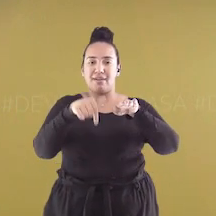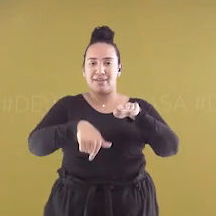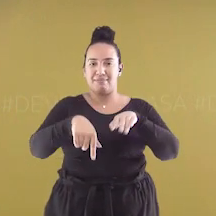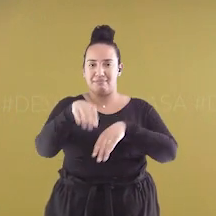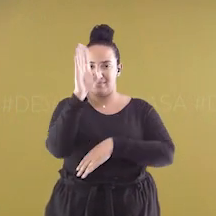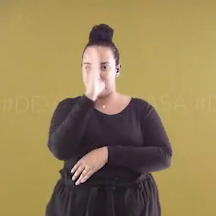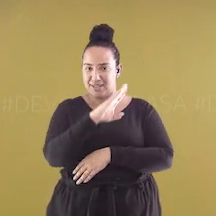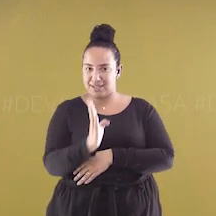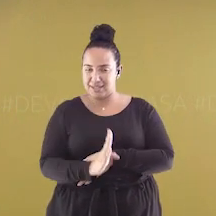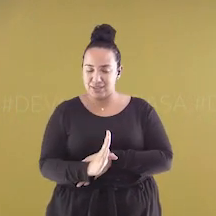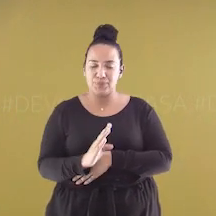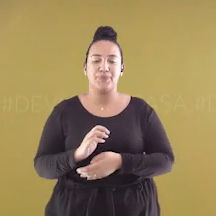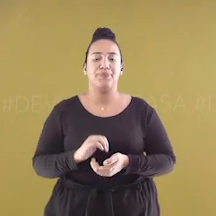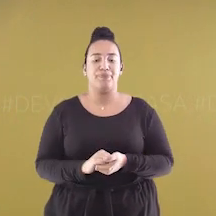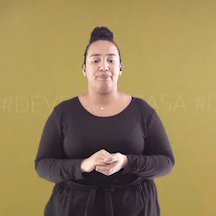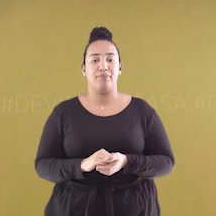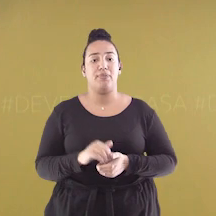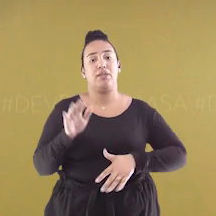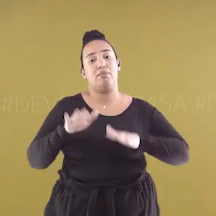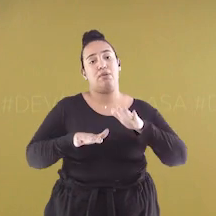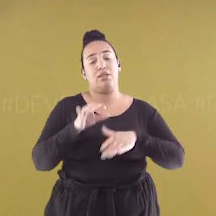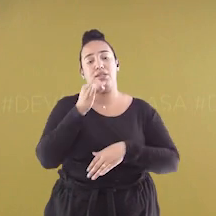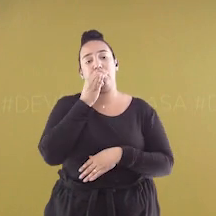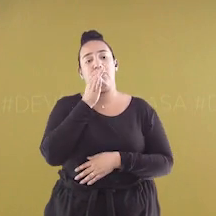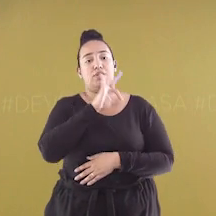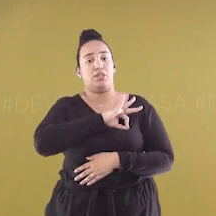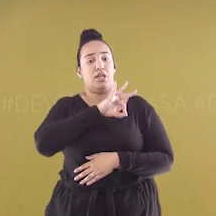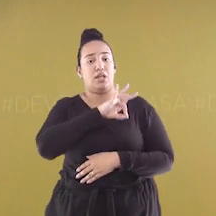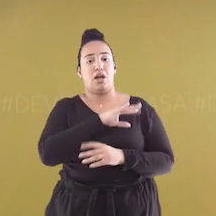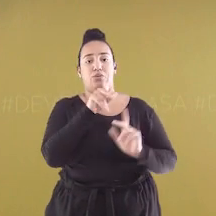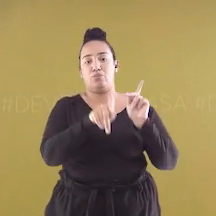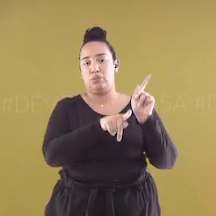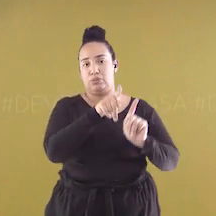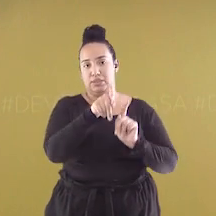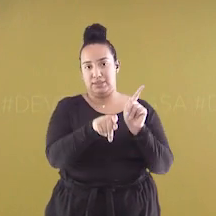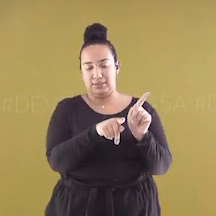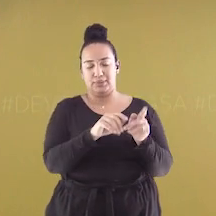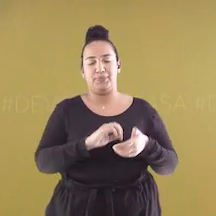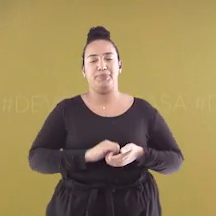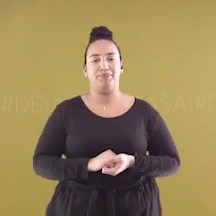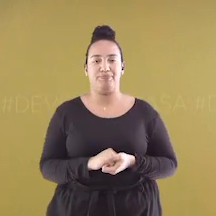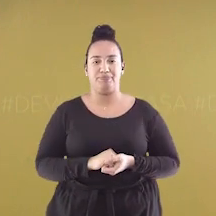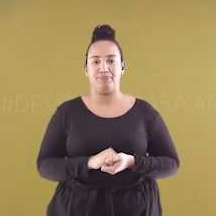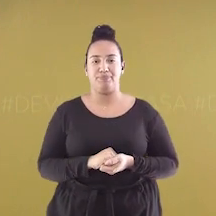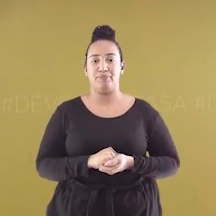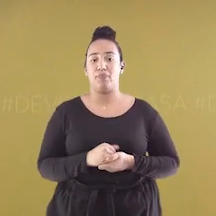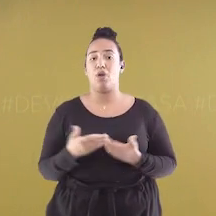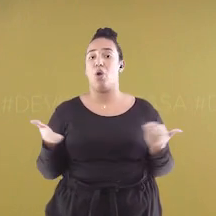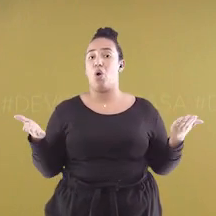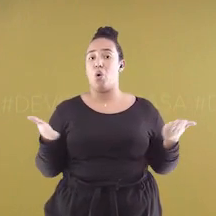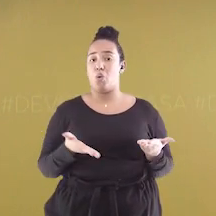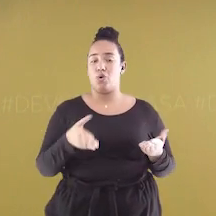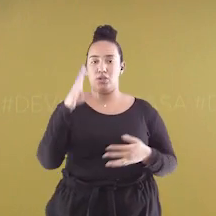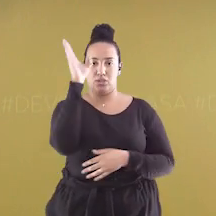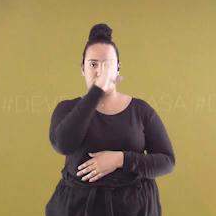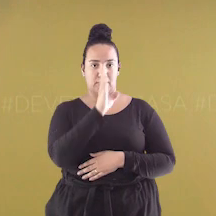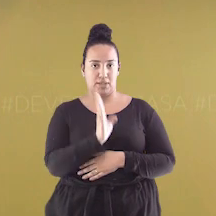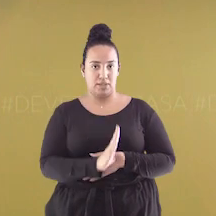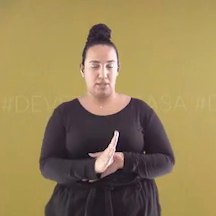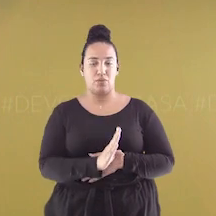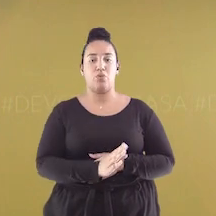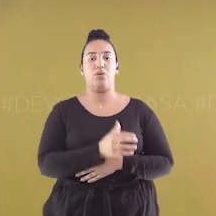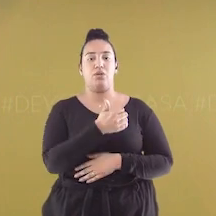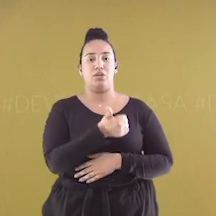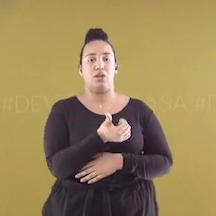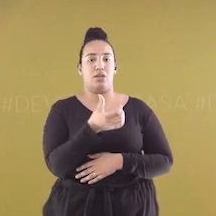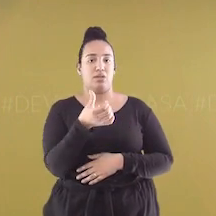país, baseada na média de renda acumulada da população. O Brasil hoje está na